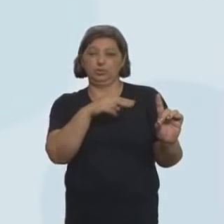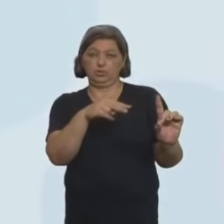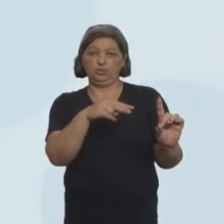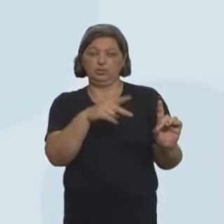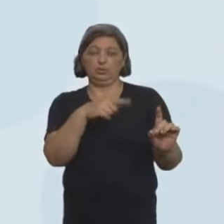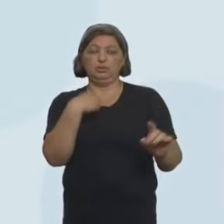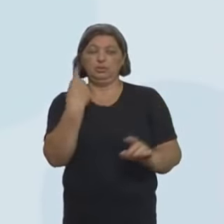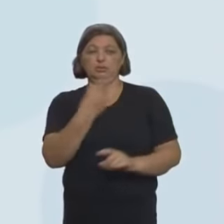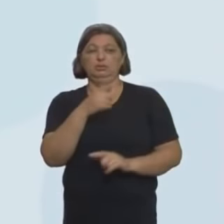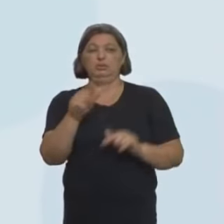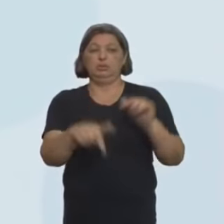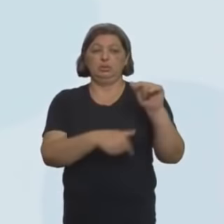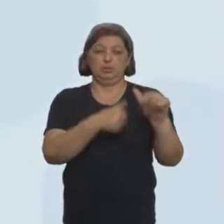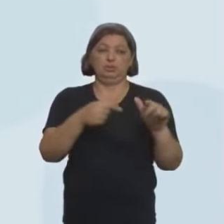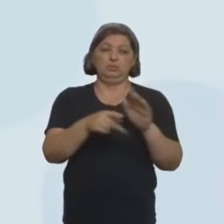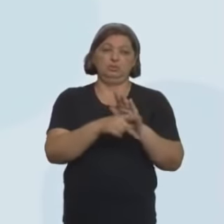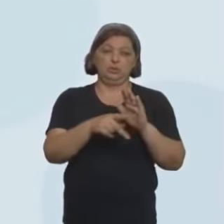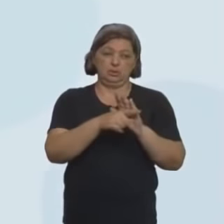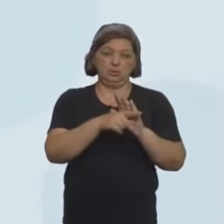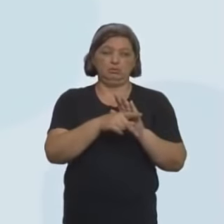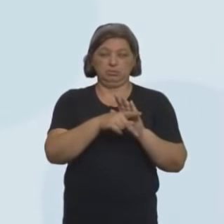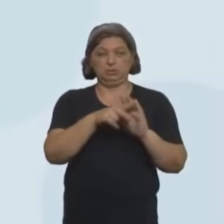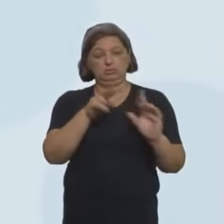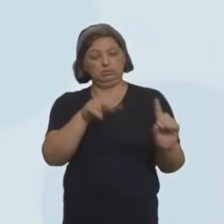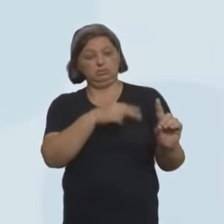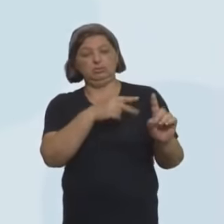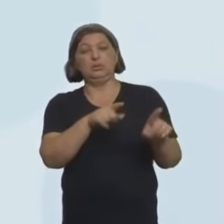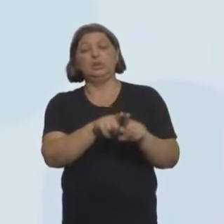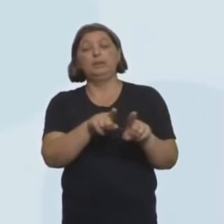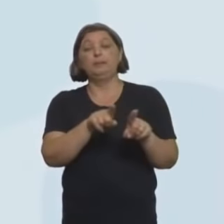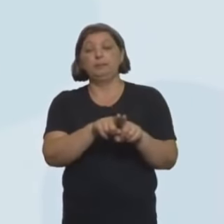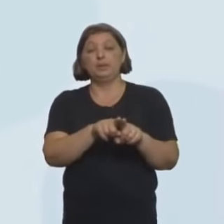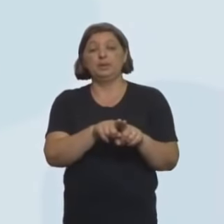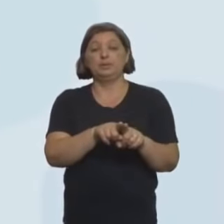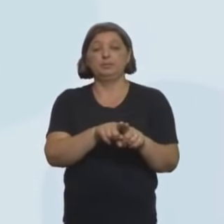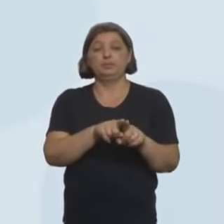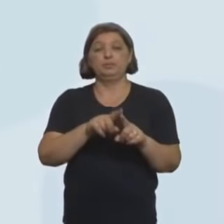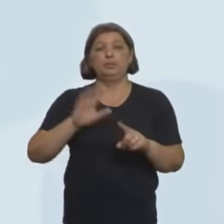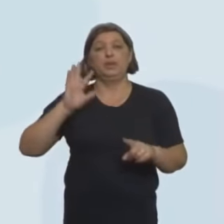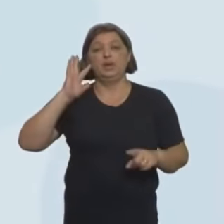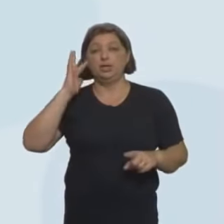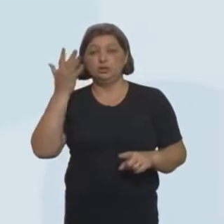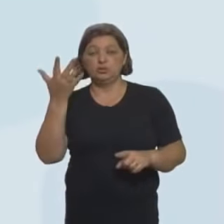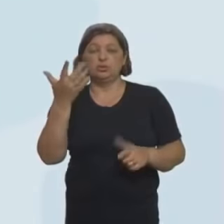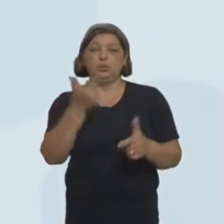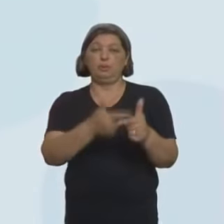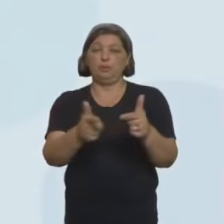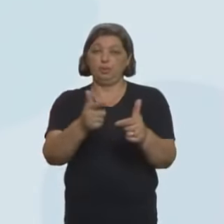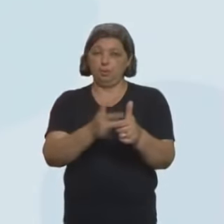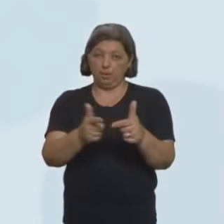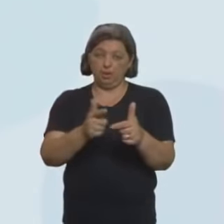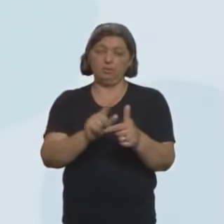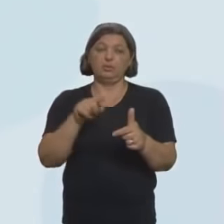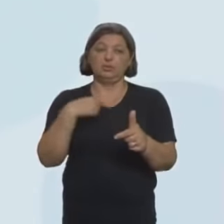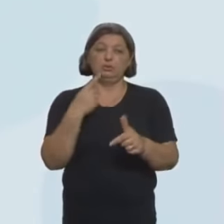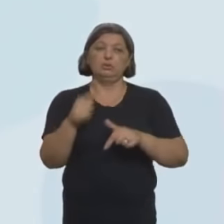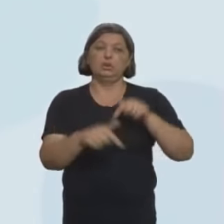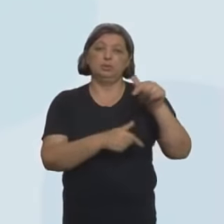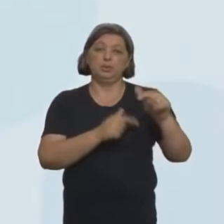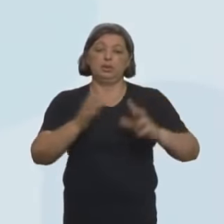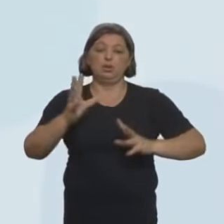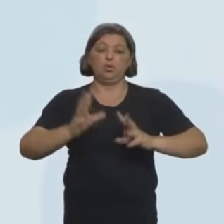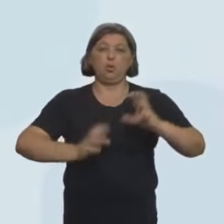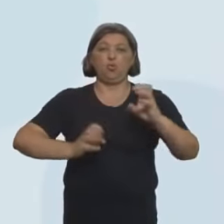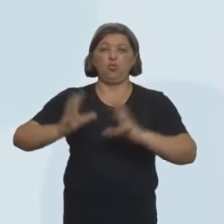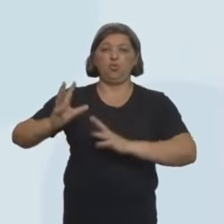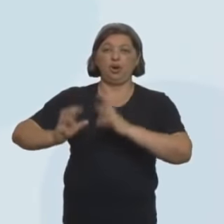trabalhamos muito dentro dessa perspectiva e também da unidade resolução de problemas, que a gente vai trabalhar conflitos,